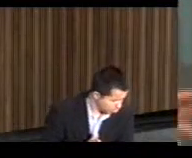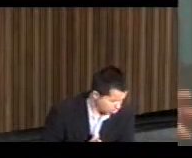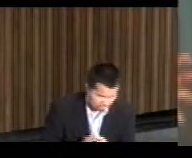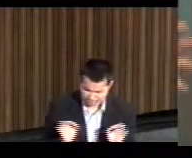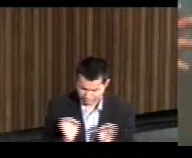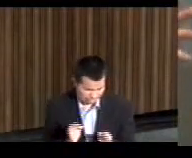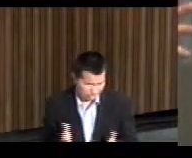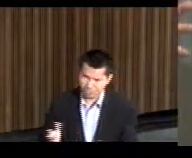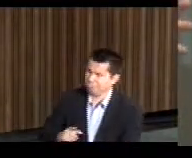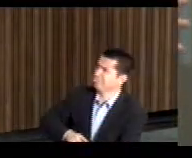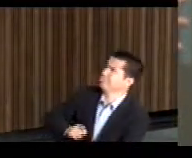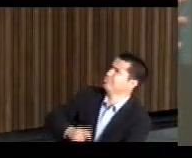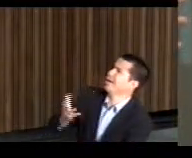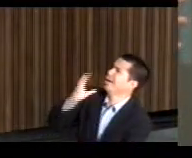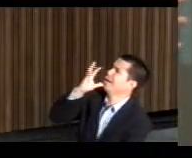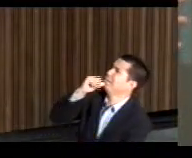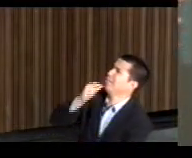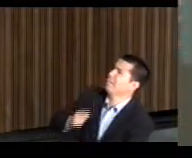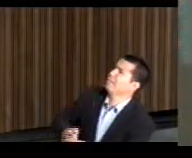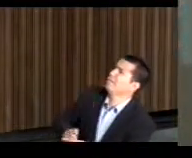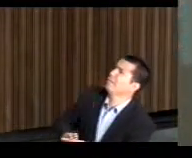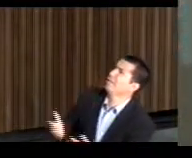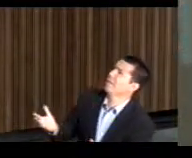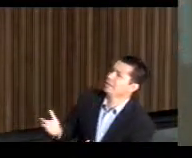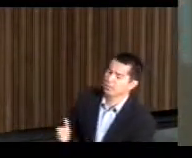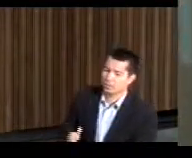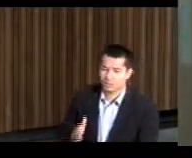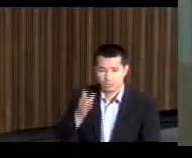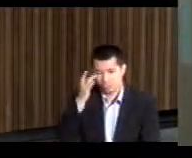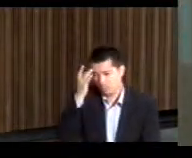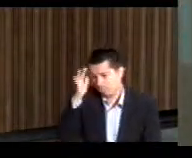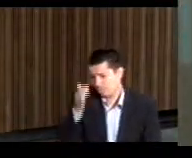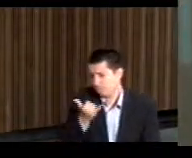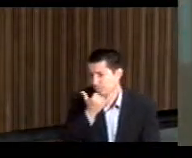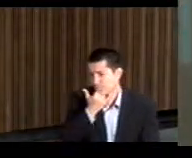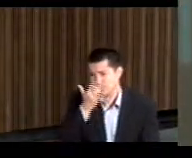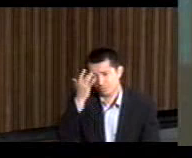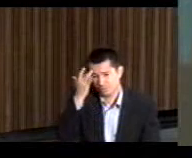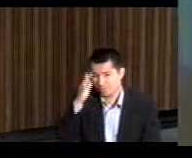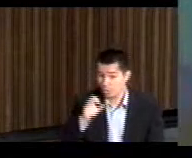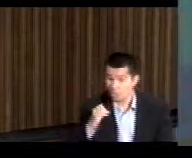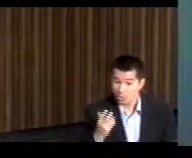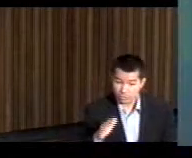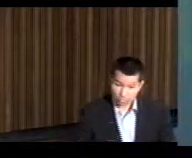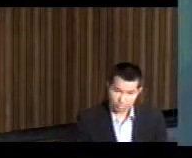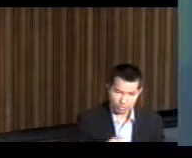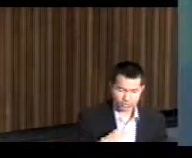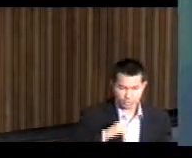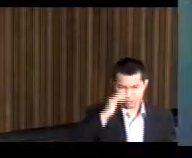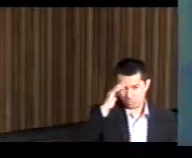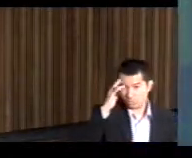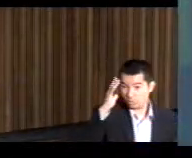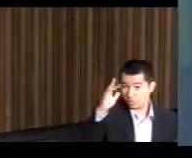de Deus que você acalenta no seu coração ainda não se cumpriu.